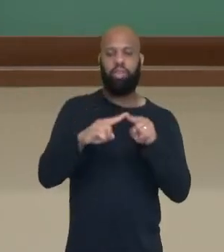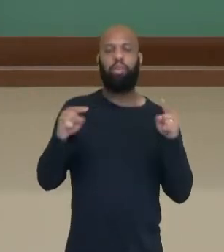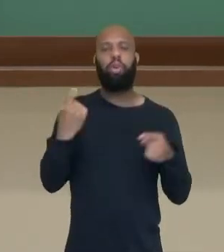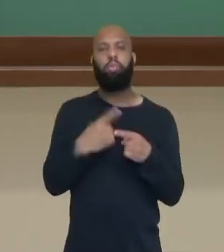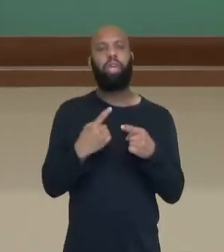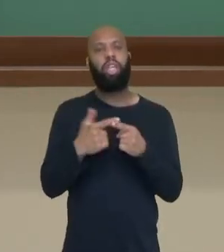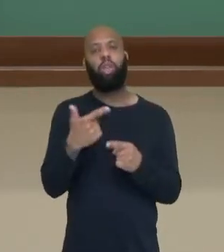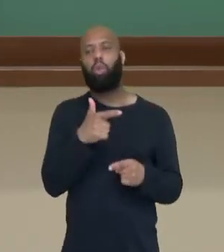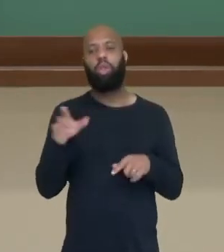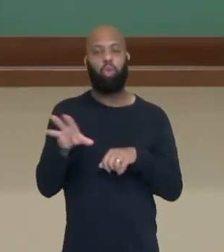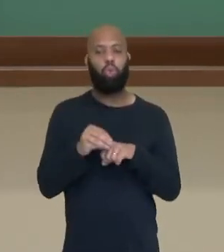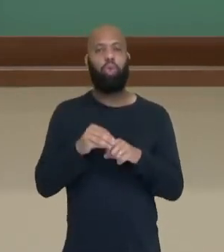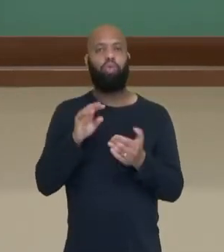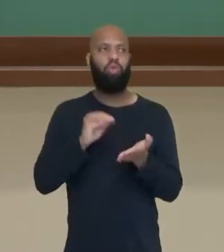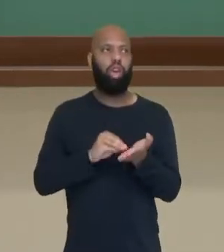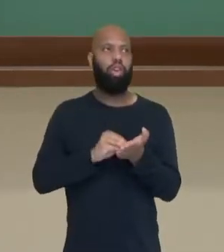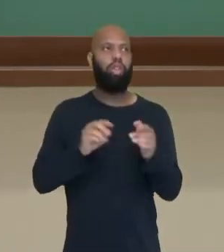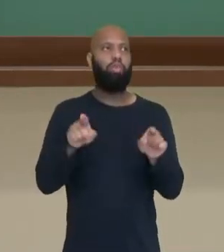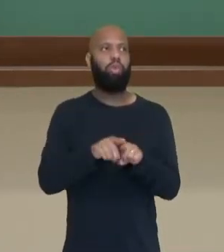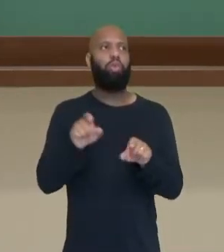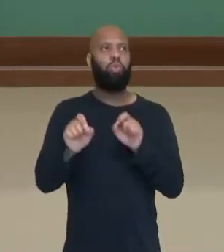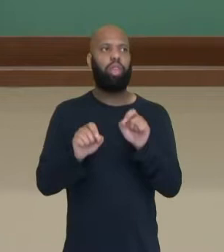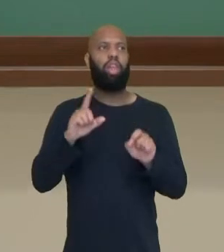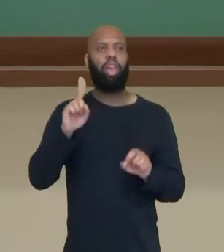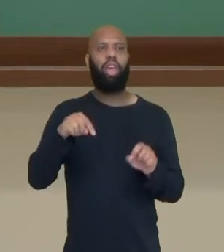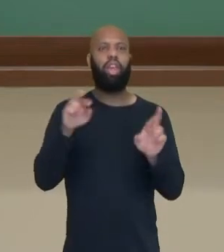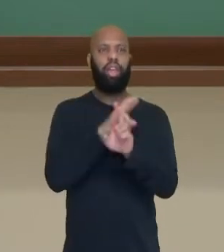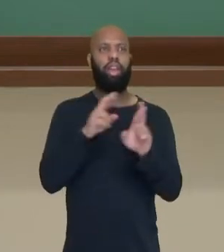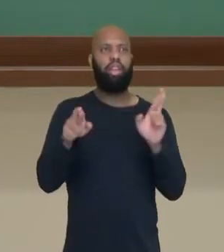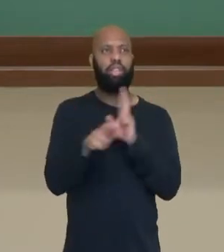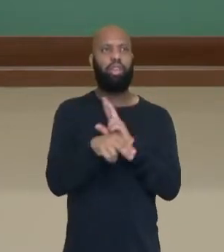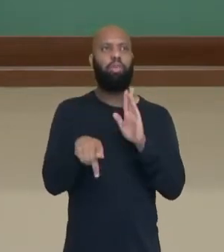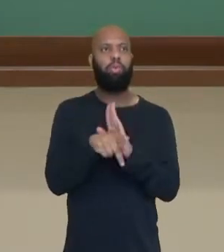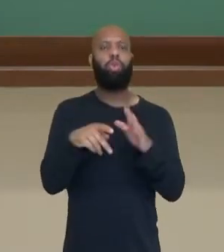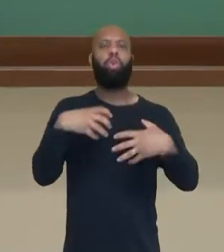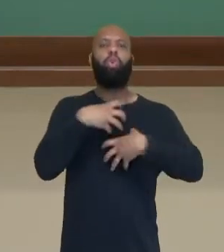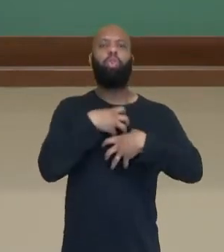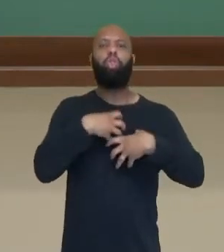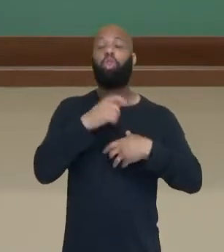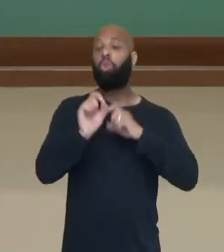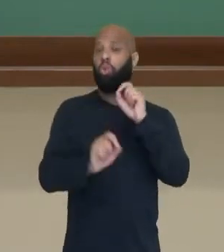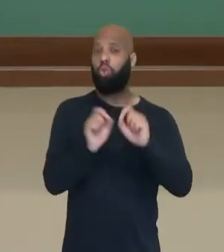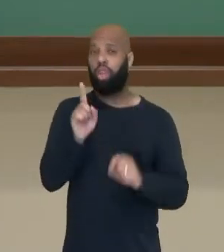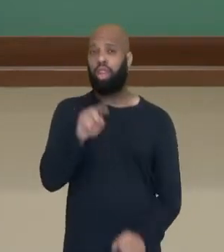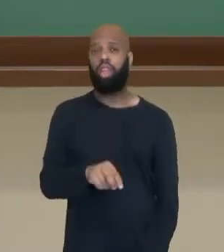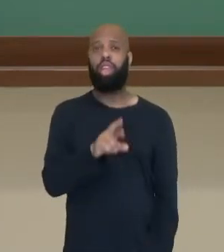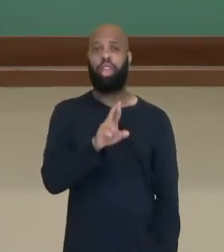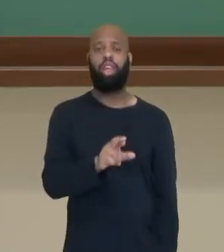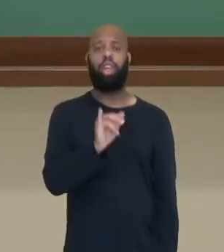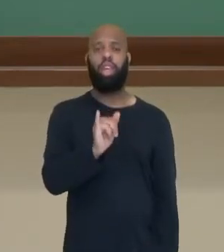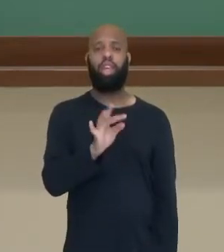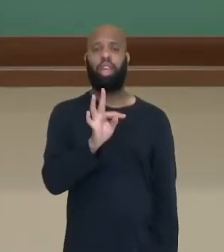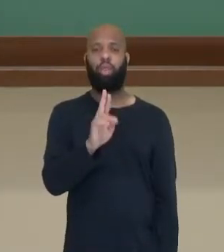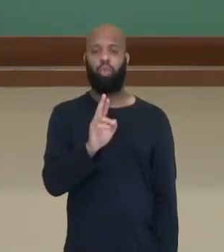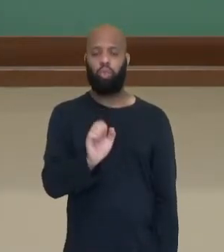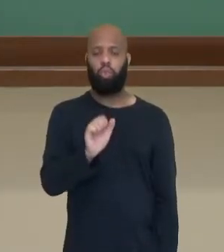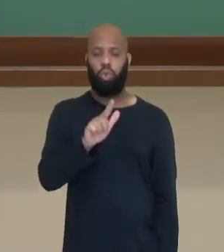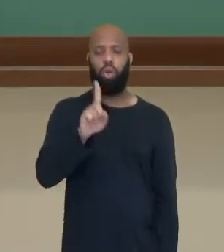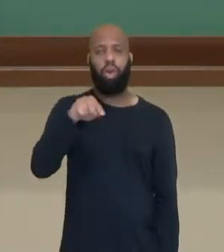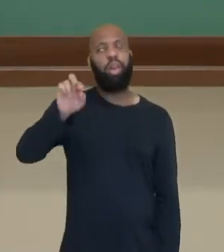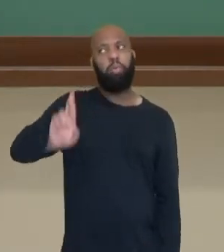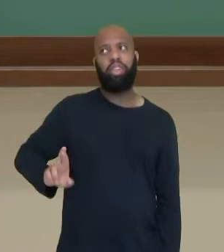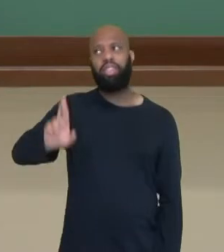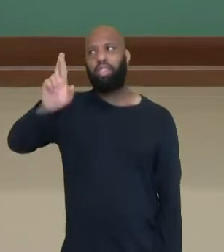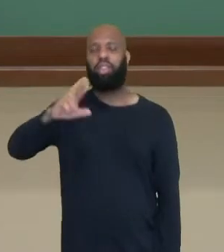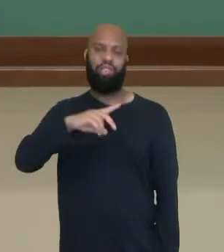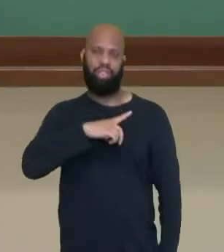o conhecimento, é associado a um mundo de muito ritual. Então tem muitos rituais, muita